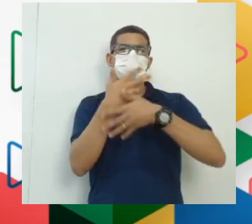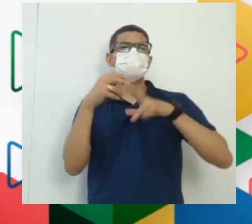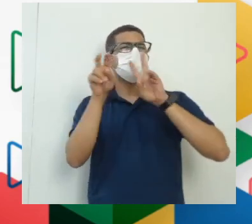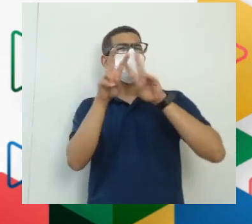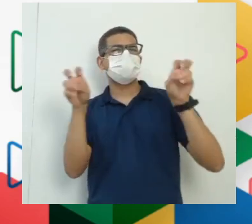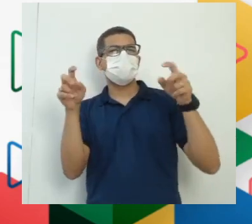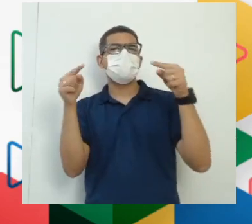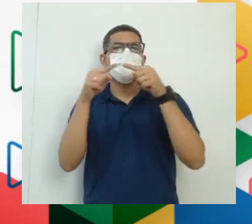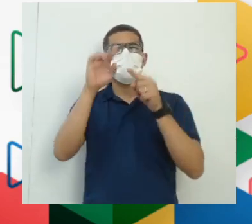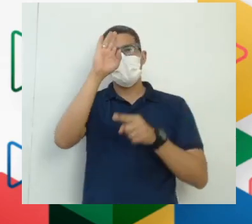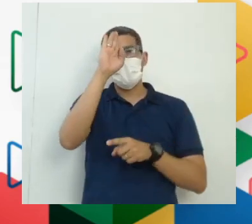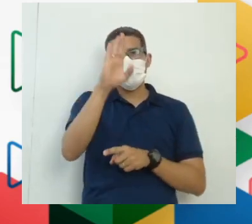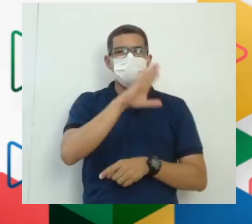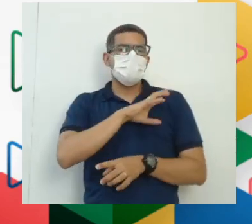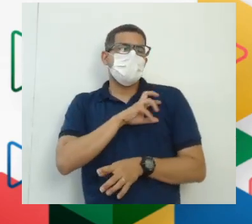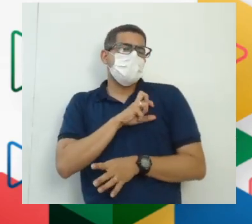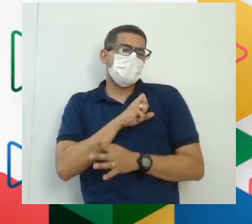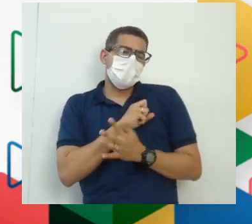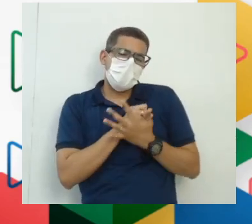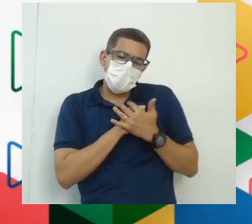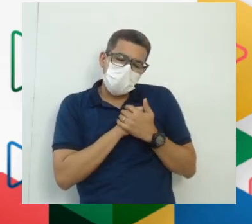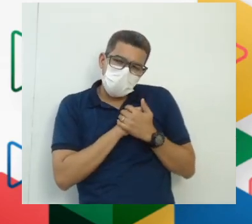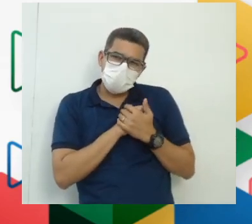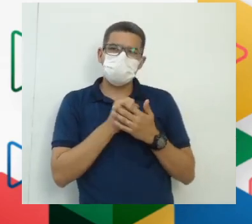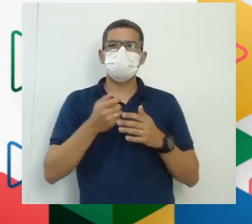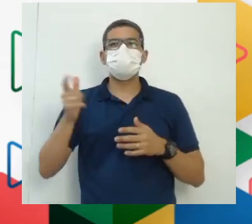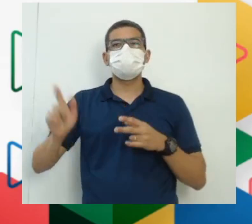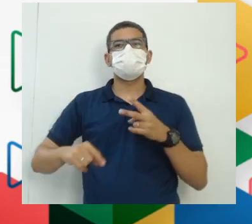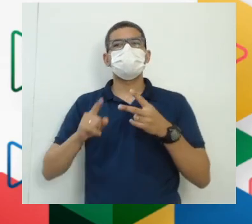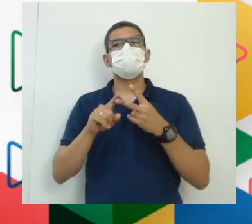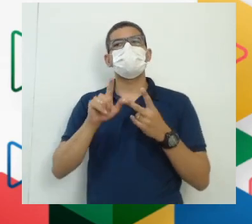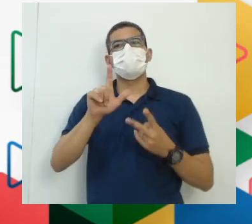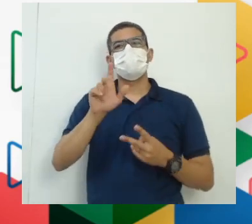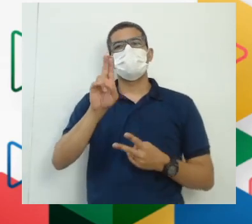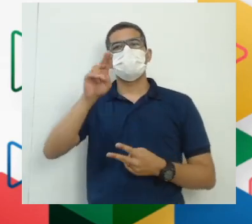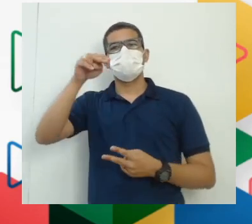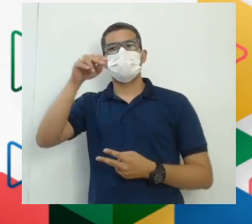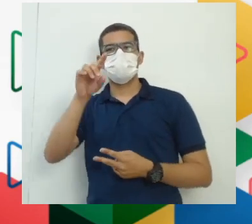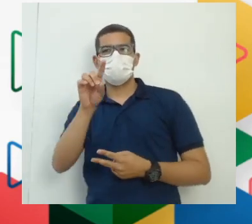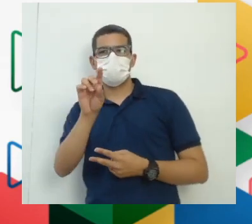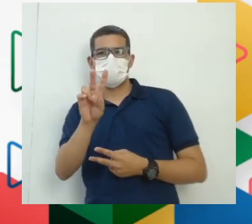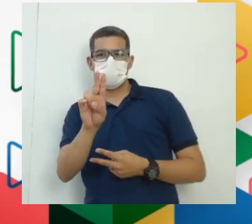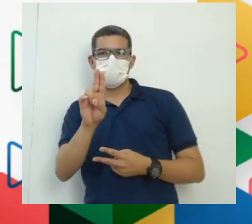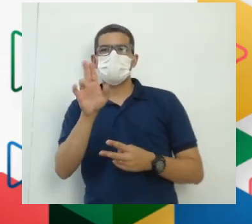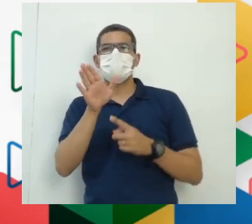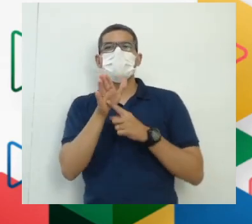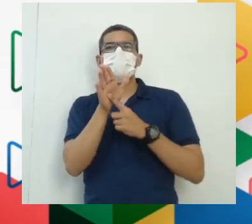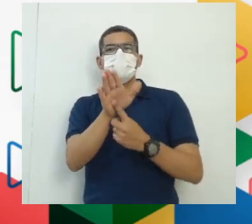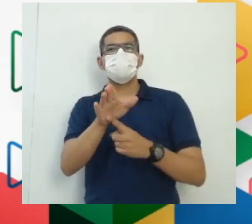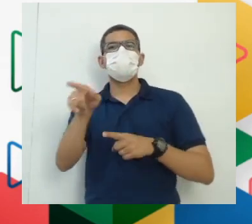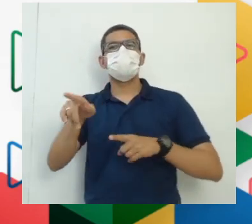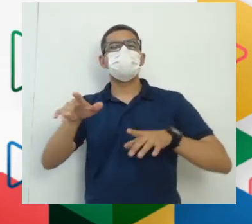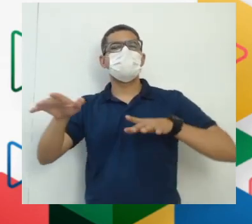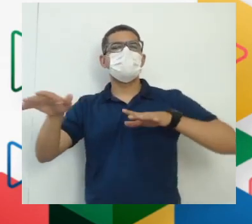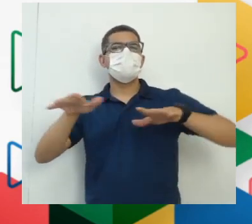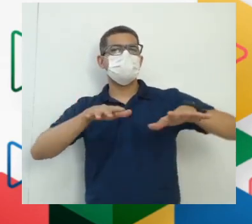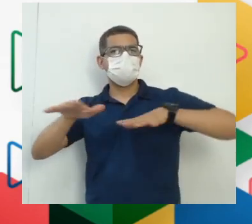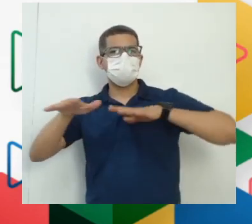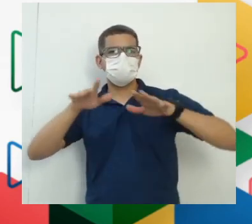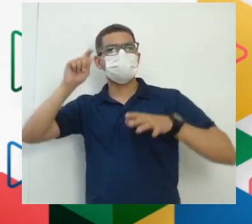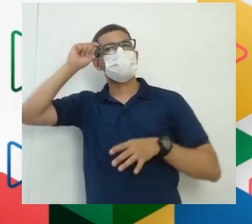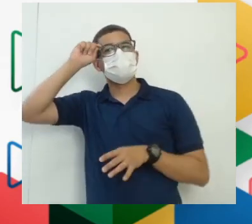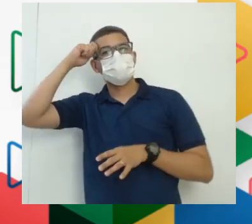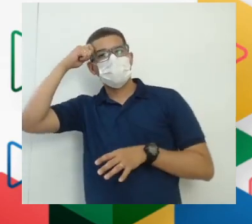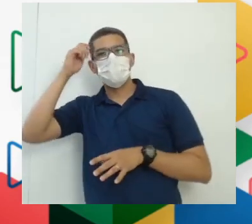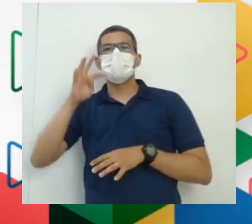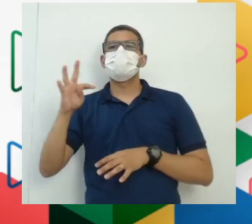como tema primordial esse amor romântico, e o lundu, né, que é representado aqui como uma manifestação dos negros, das